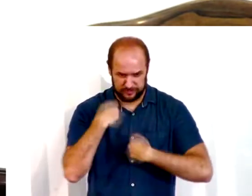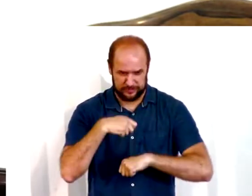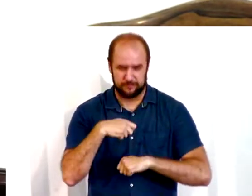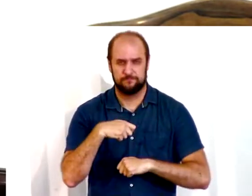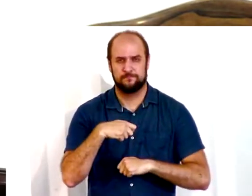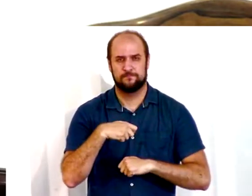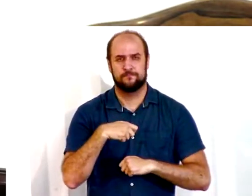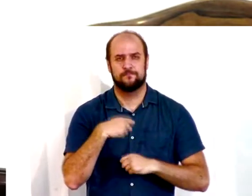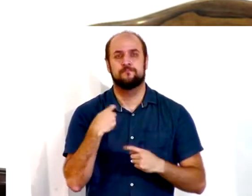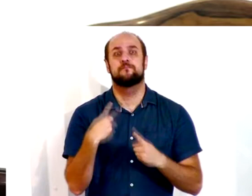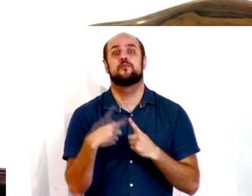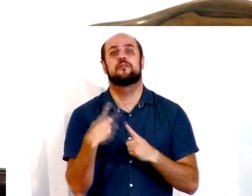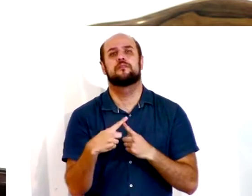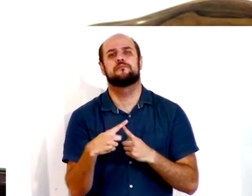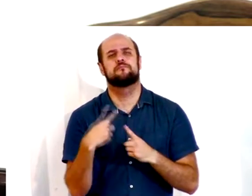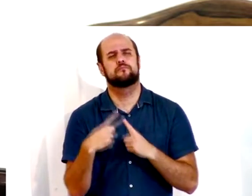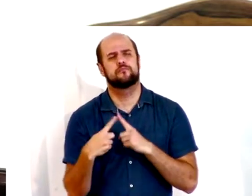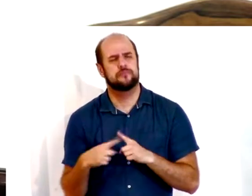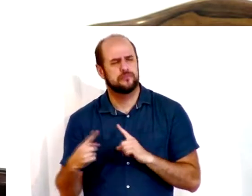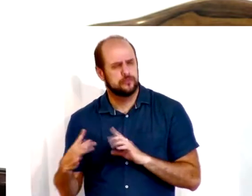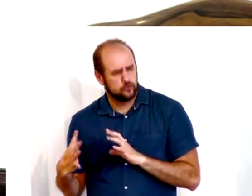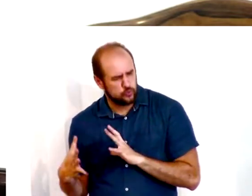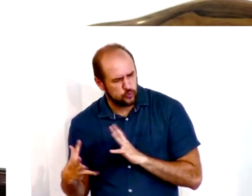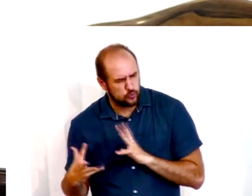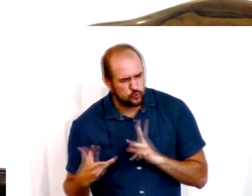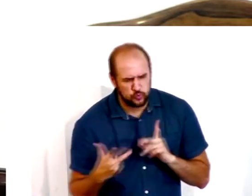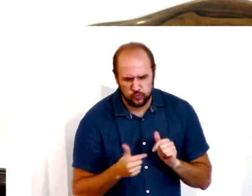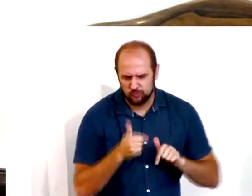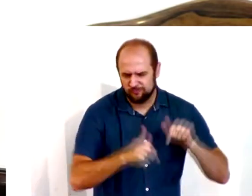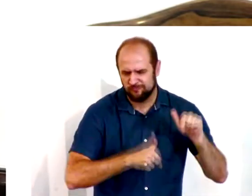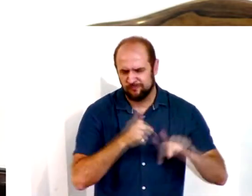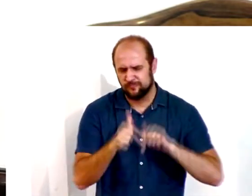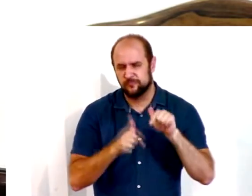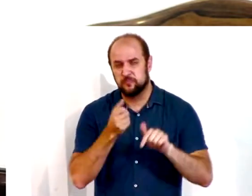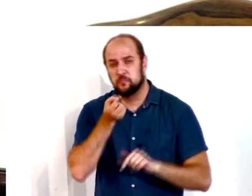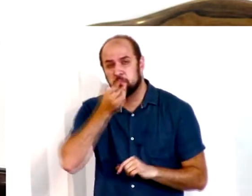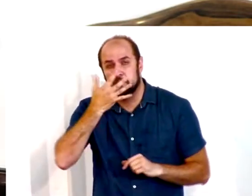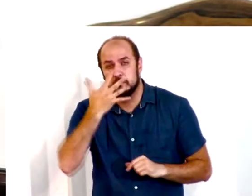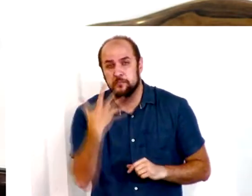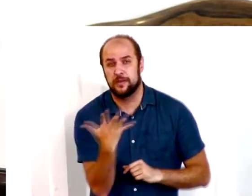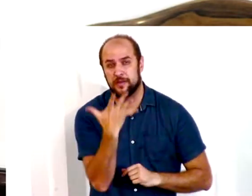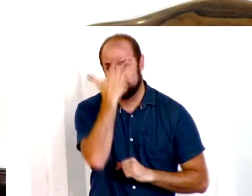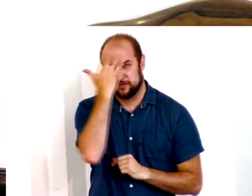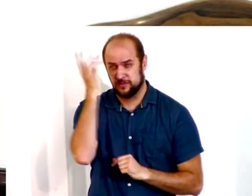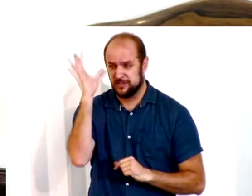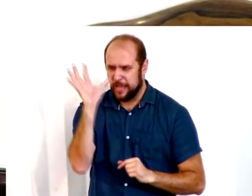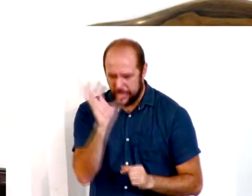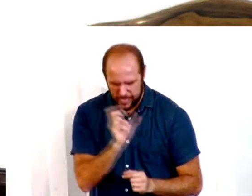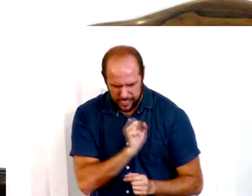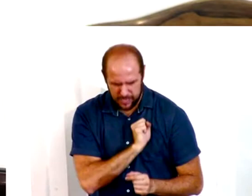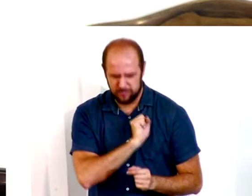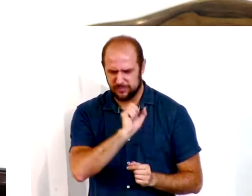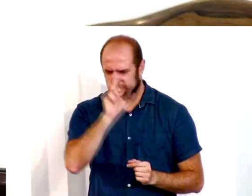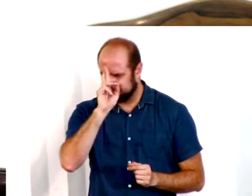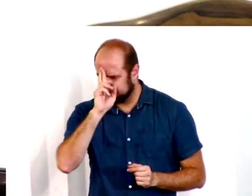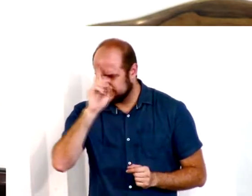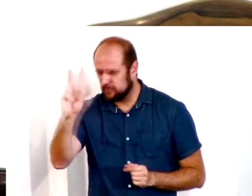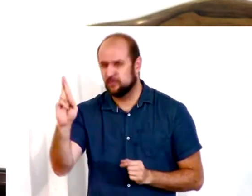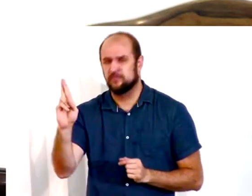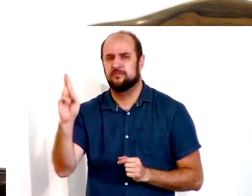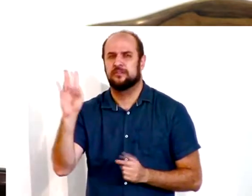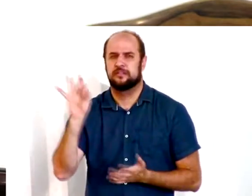quê? Porque todas as coisas cooperam para o bem daqueles que amam ao